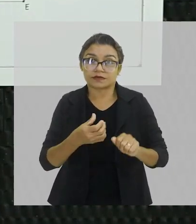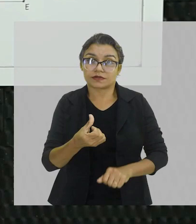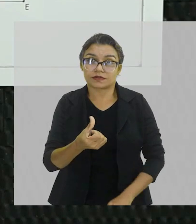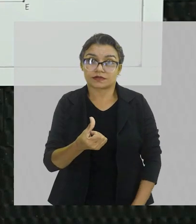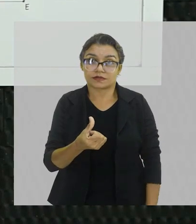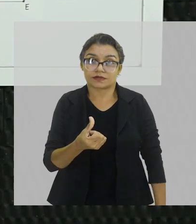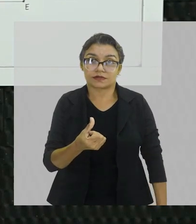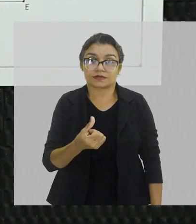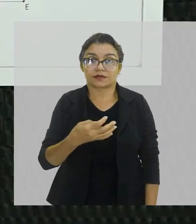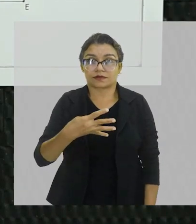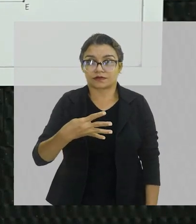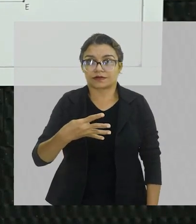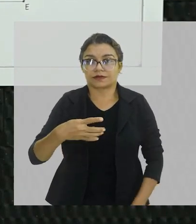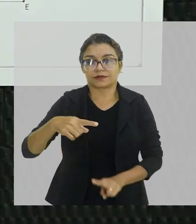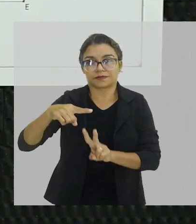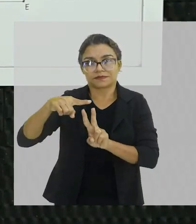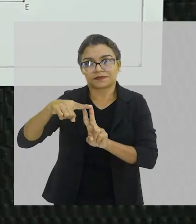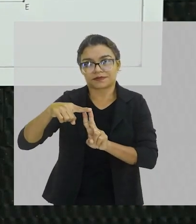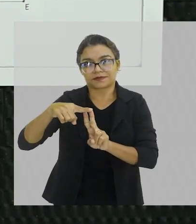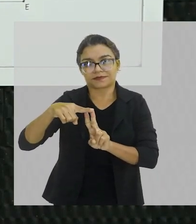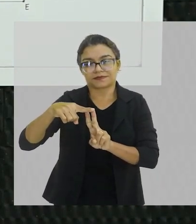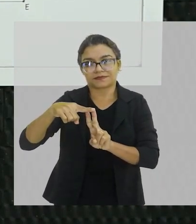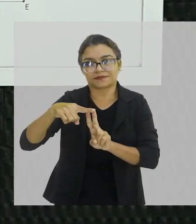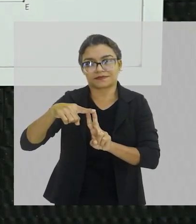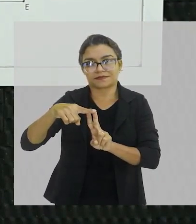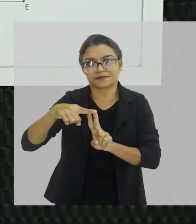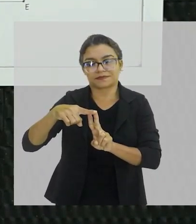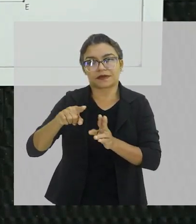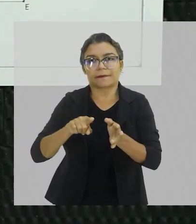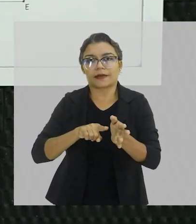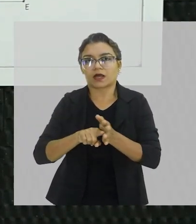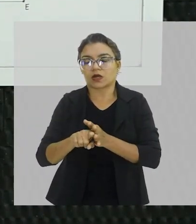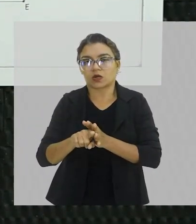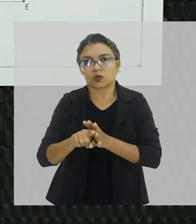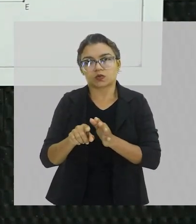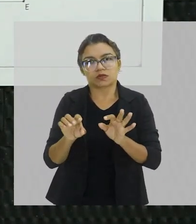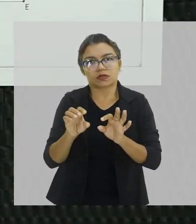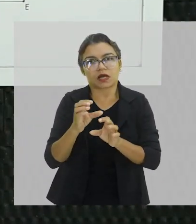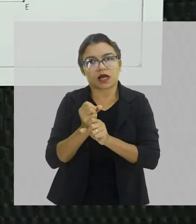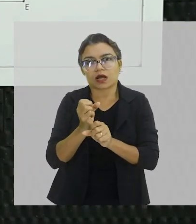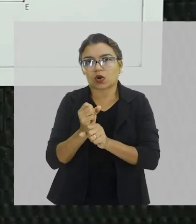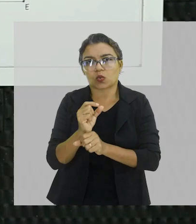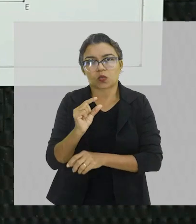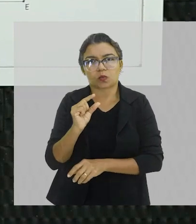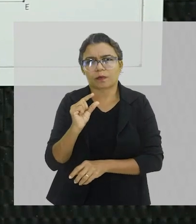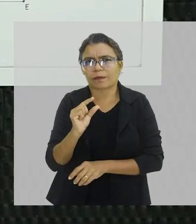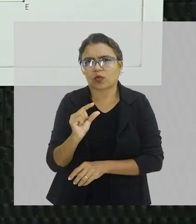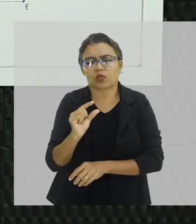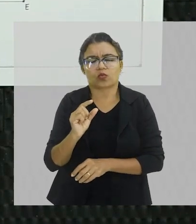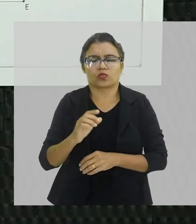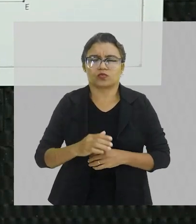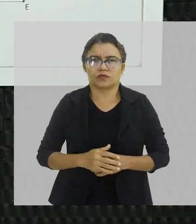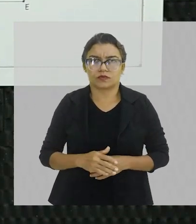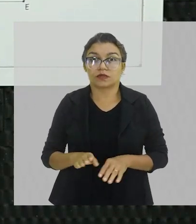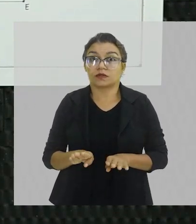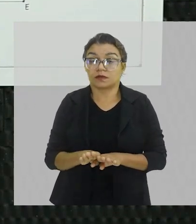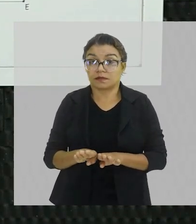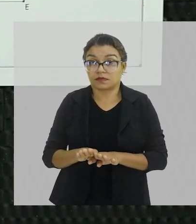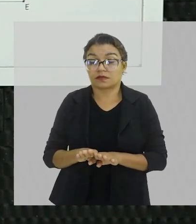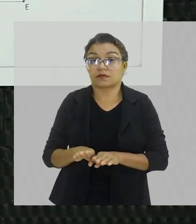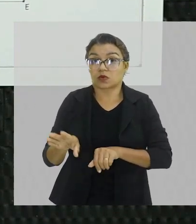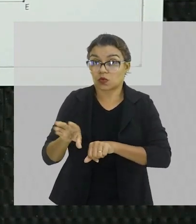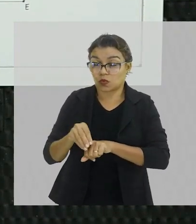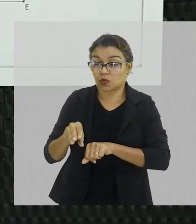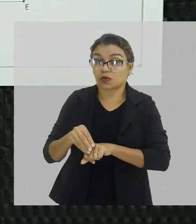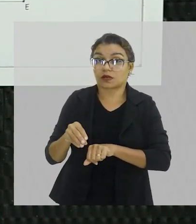64π. Tá? Questão de pouquíssimo cálculo e bastante conhecimento de geometria. Tá?